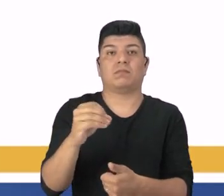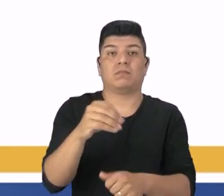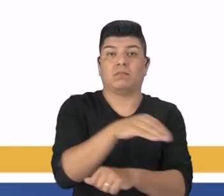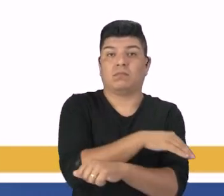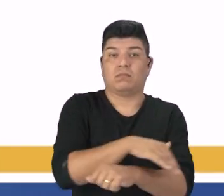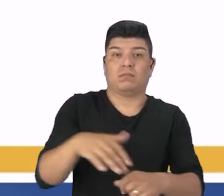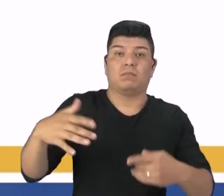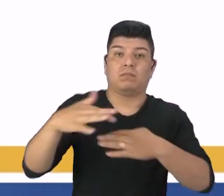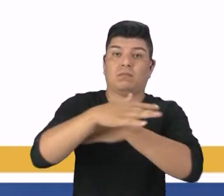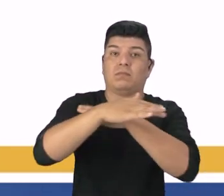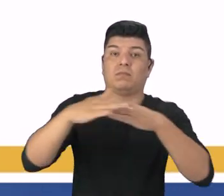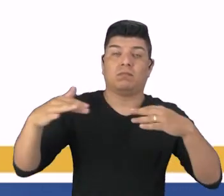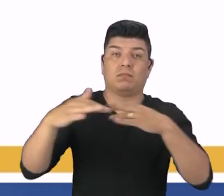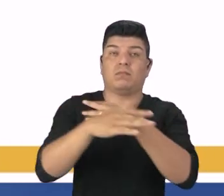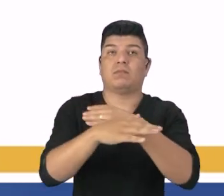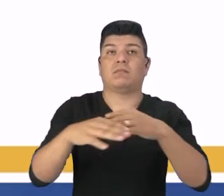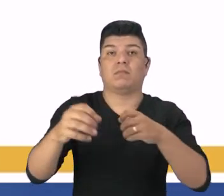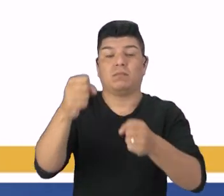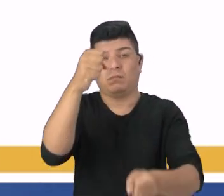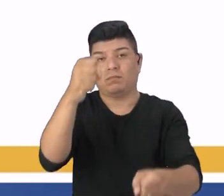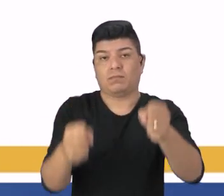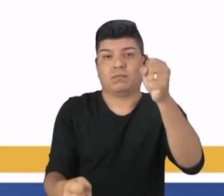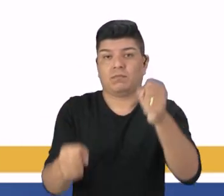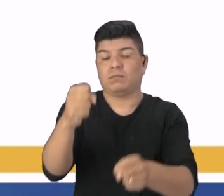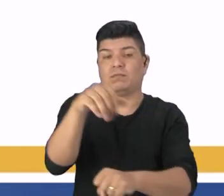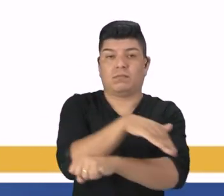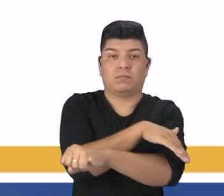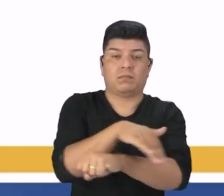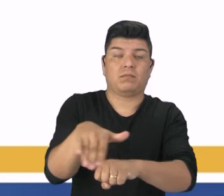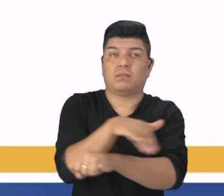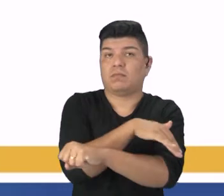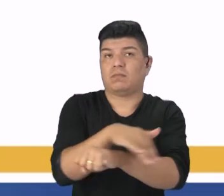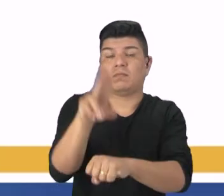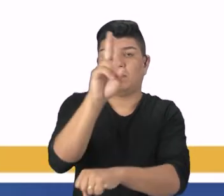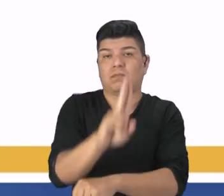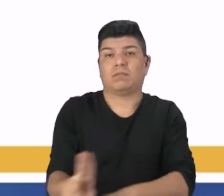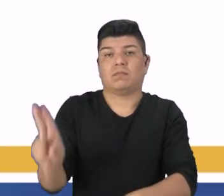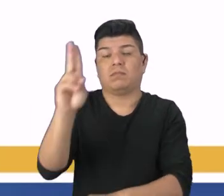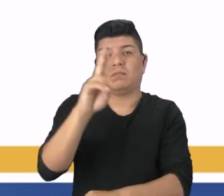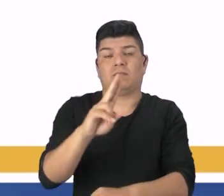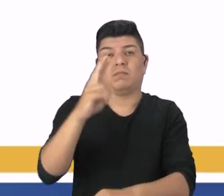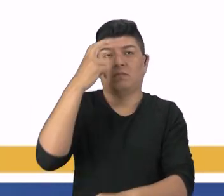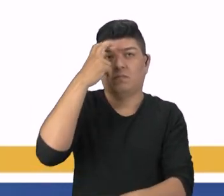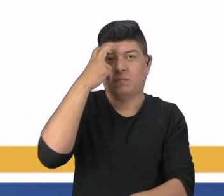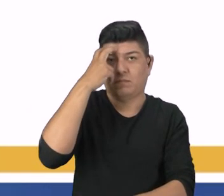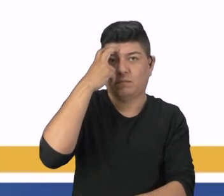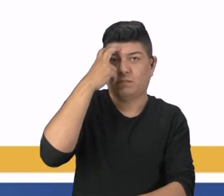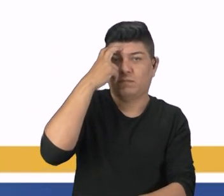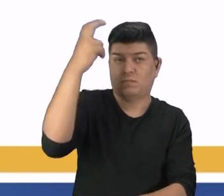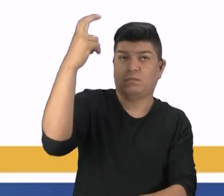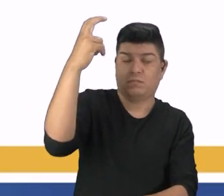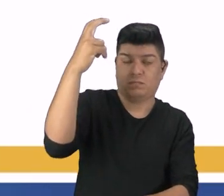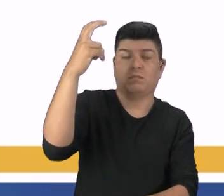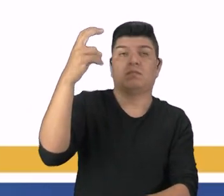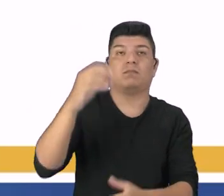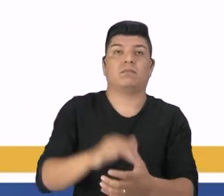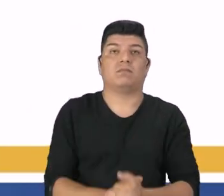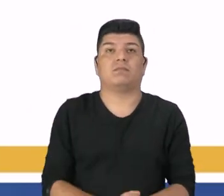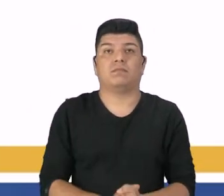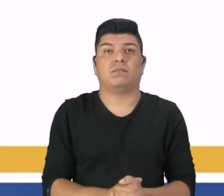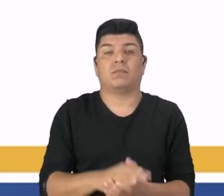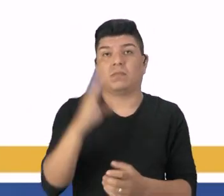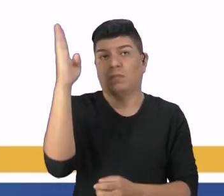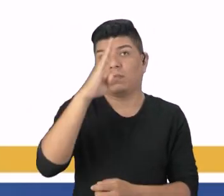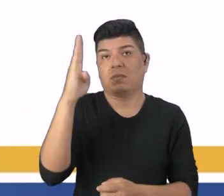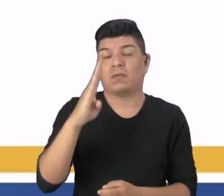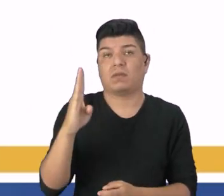vias, os carros, são basicamente utilizando inteligência artificial. No Brasil,